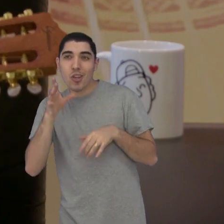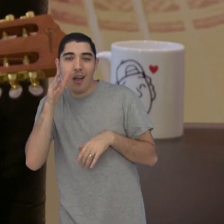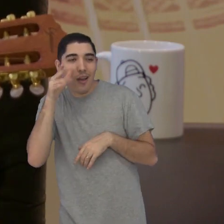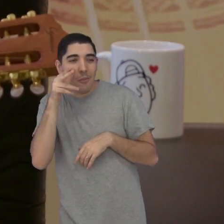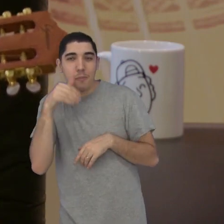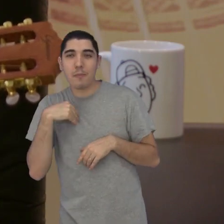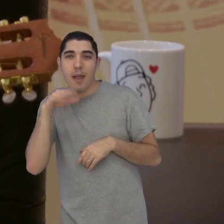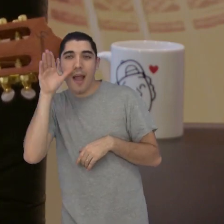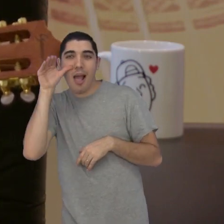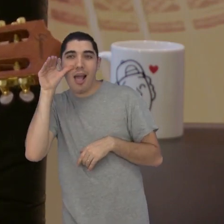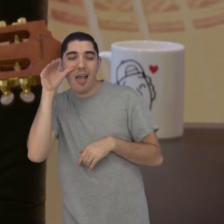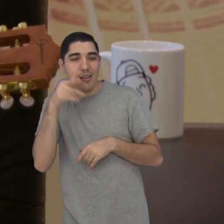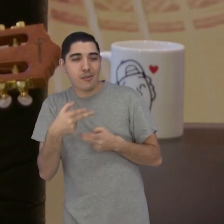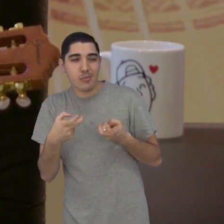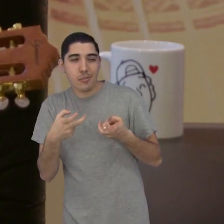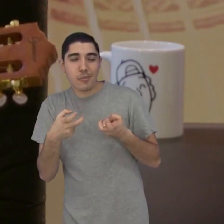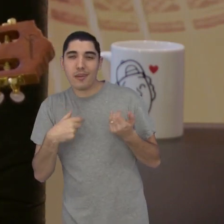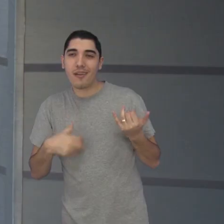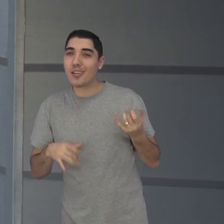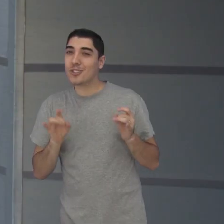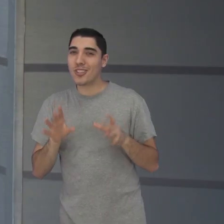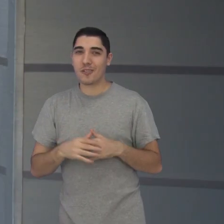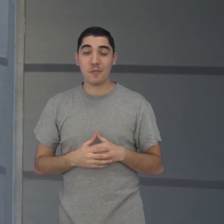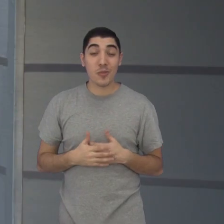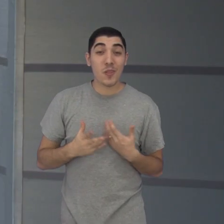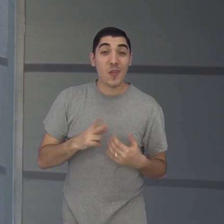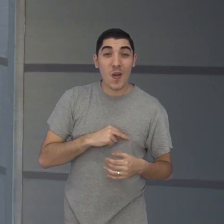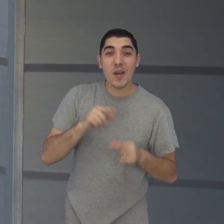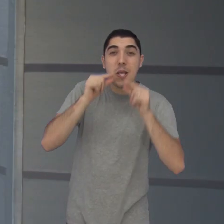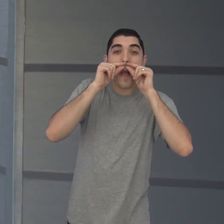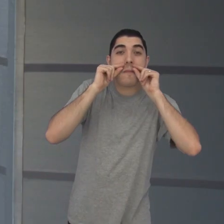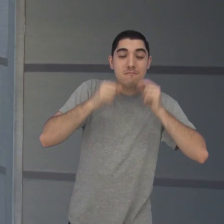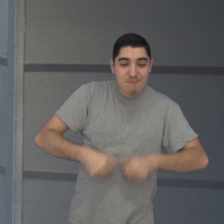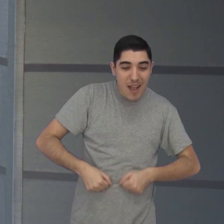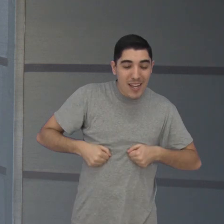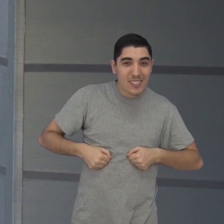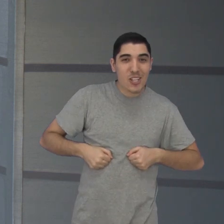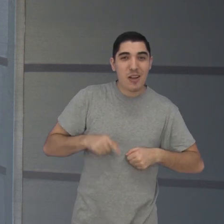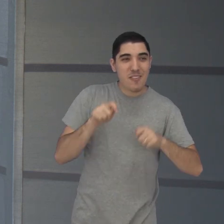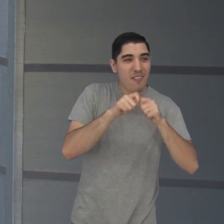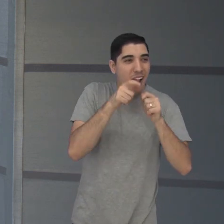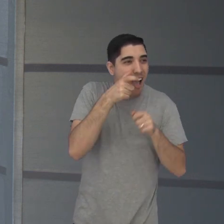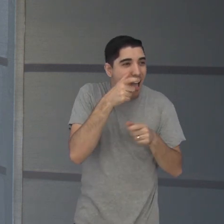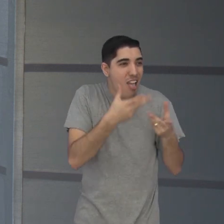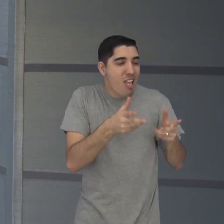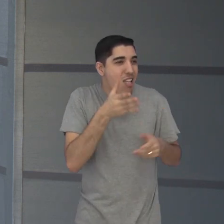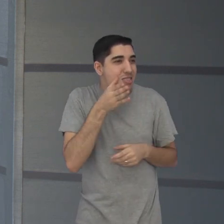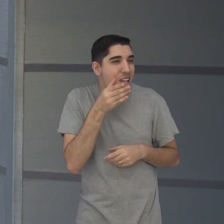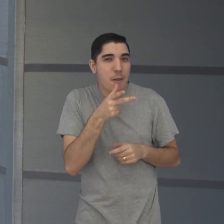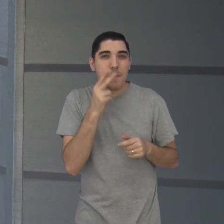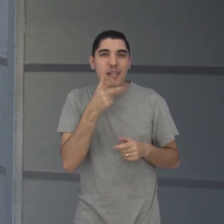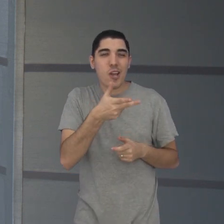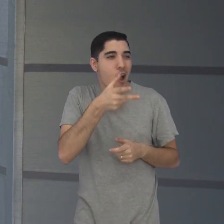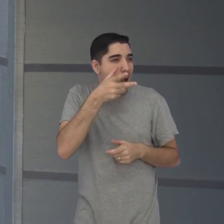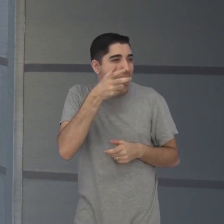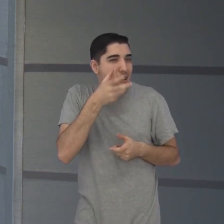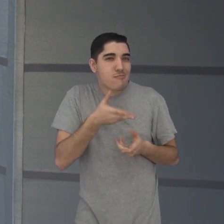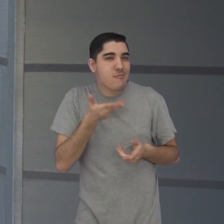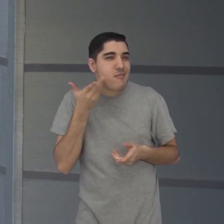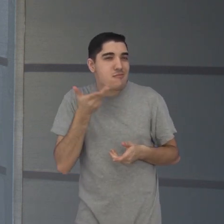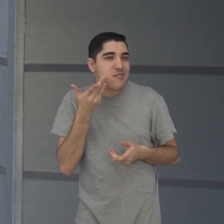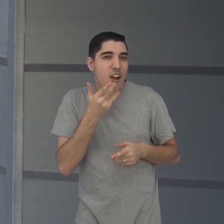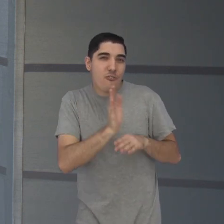aprendi a tocar viola assim. Então você tem. O Mazzaropi teve a mesma característica, vendo os outros fazer filme, e você pegou